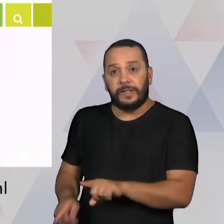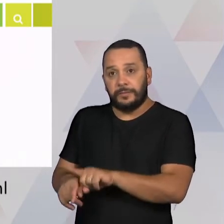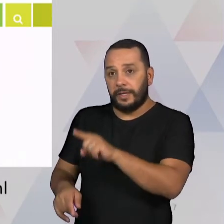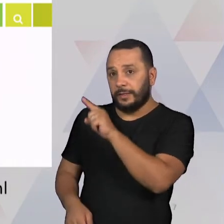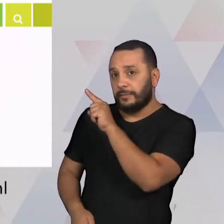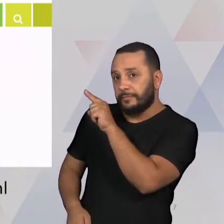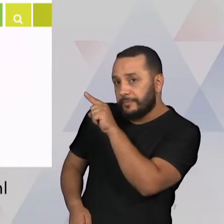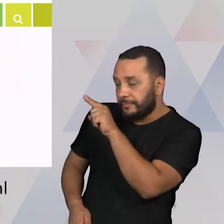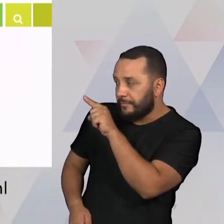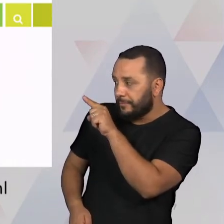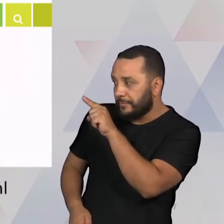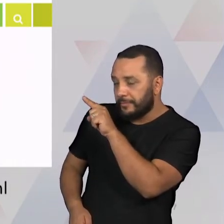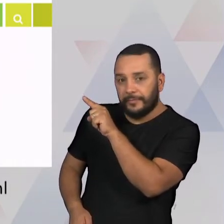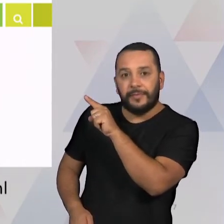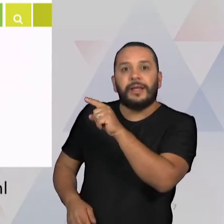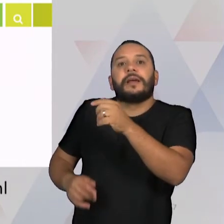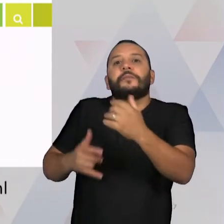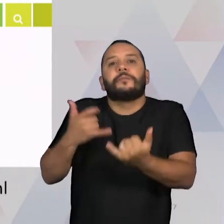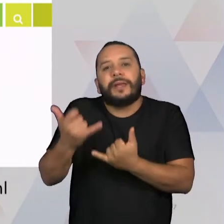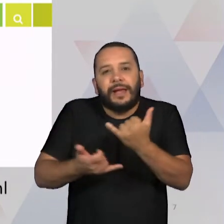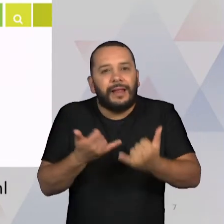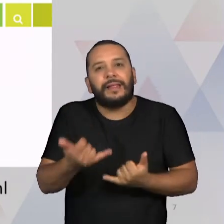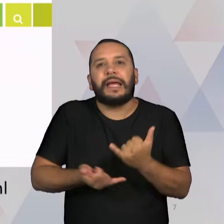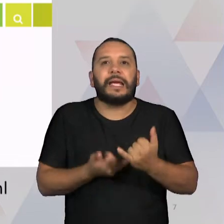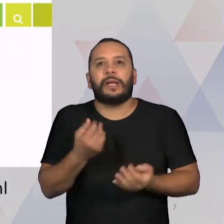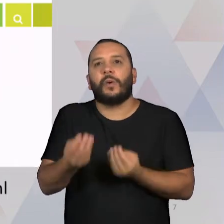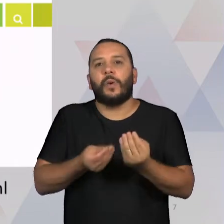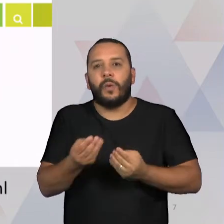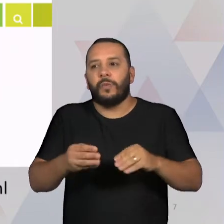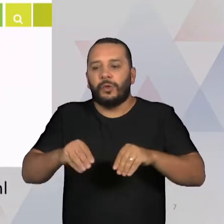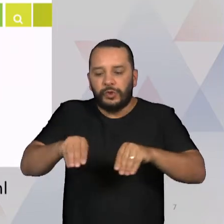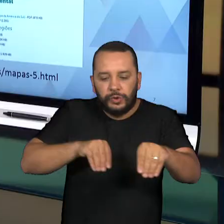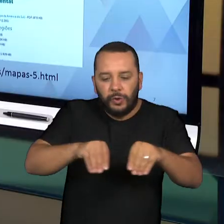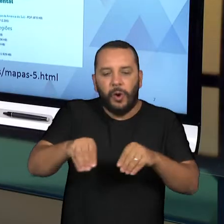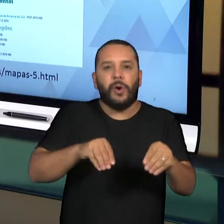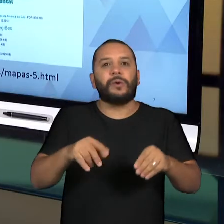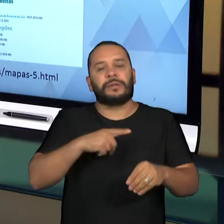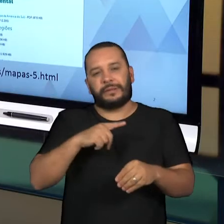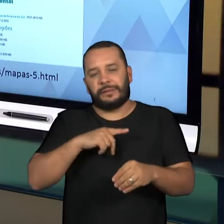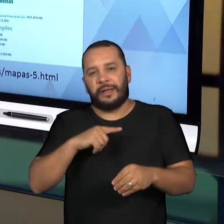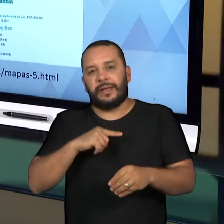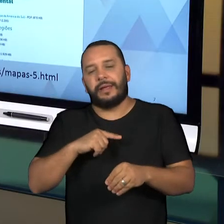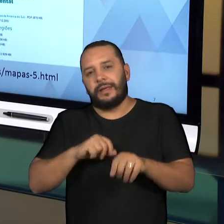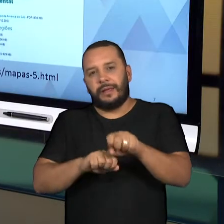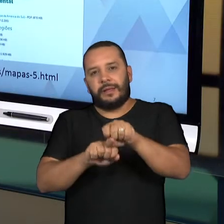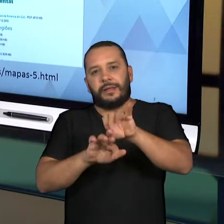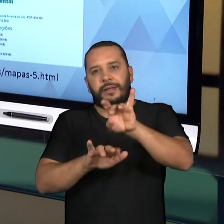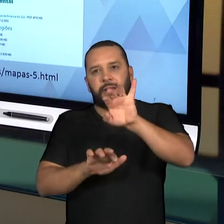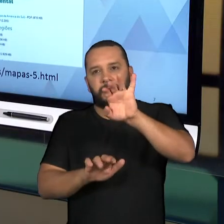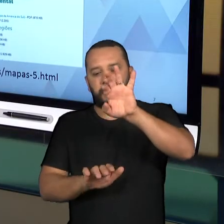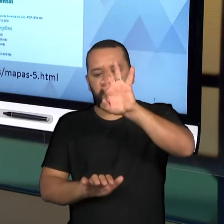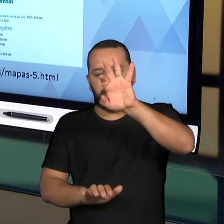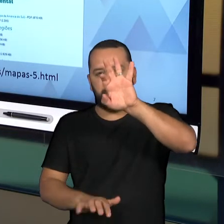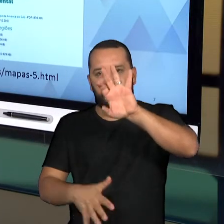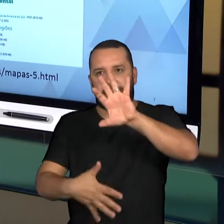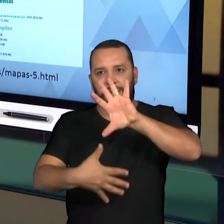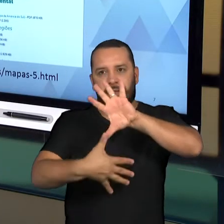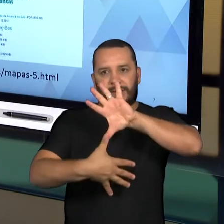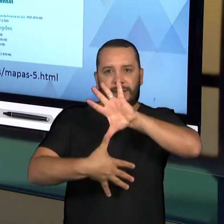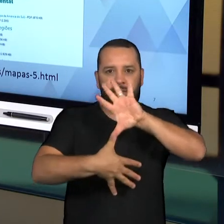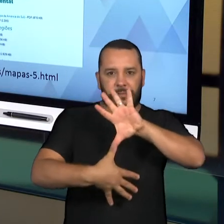brincadeiras com vários jogos envolvendo mapas envolvendo estudos do